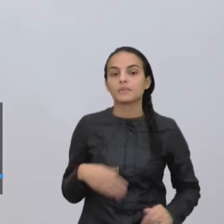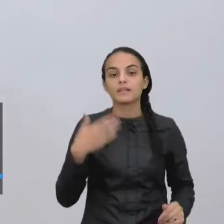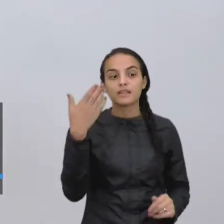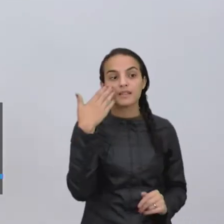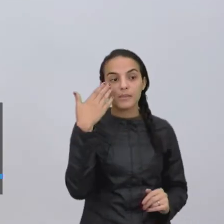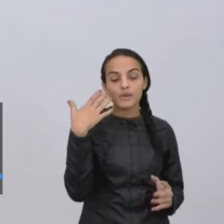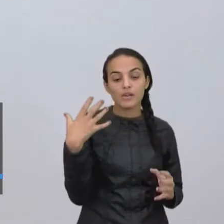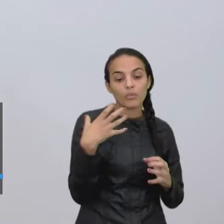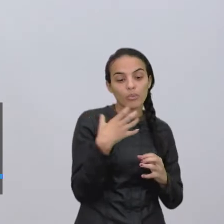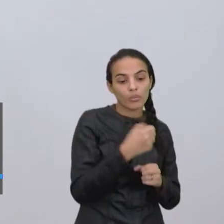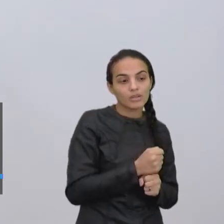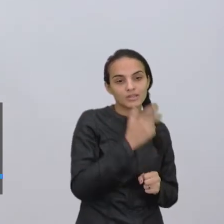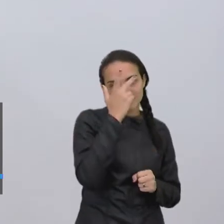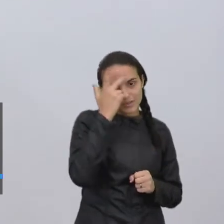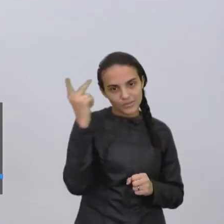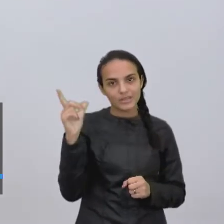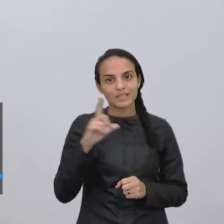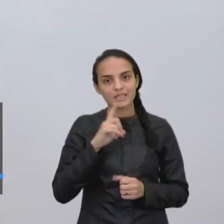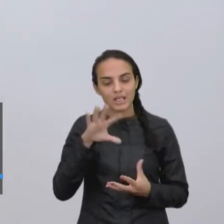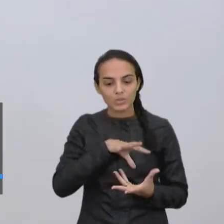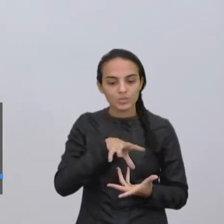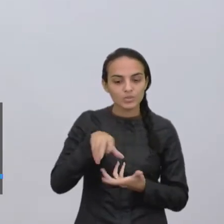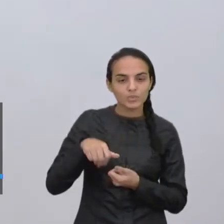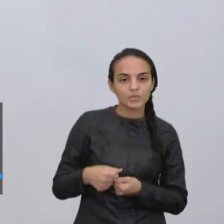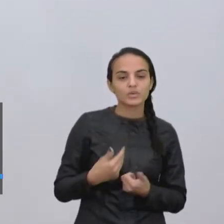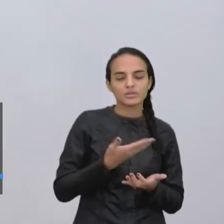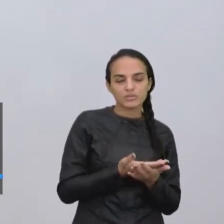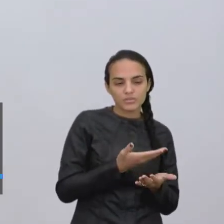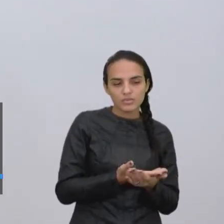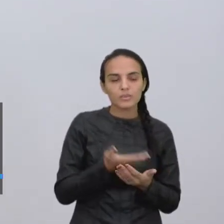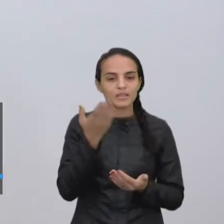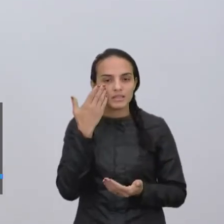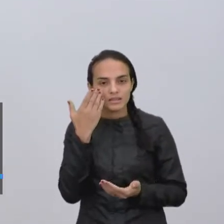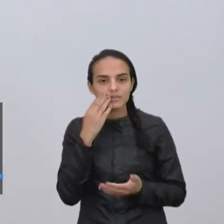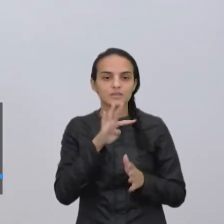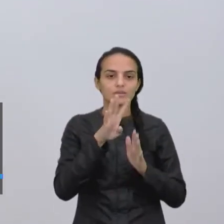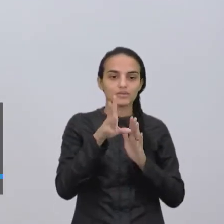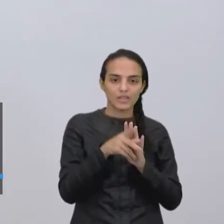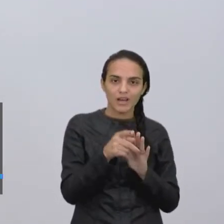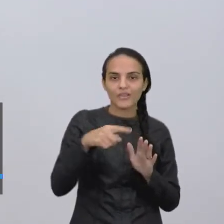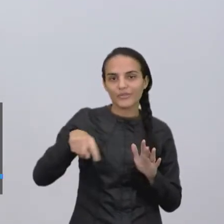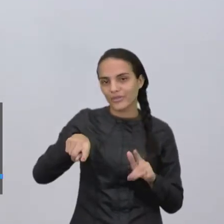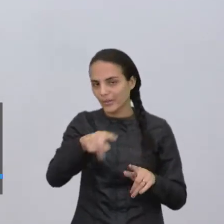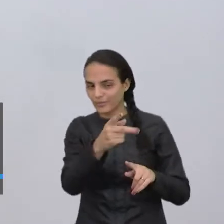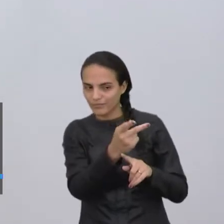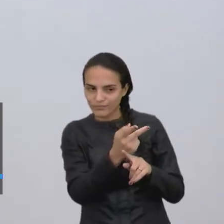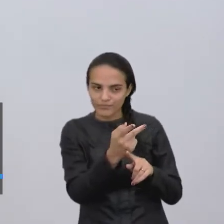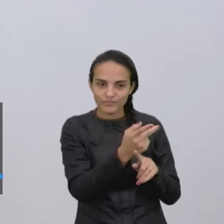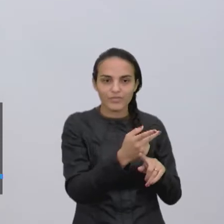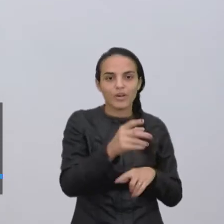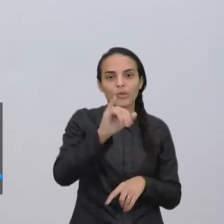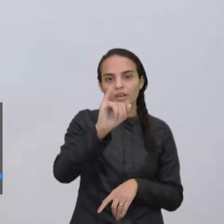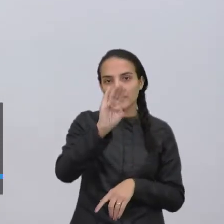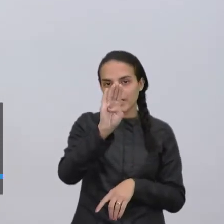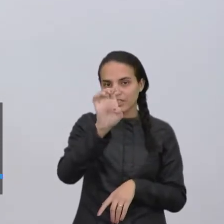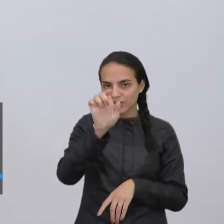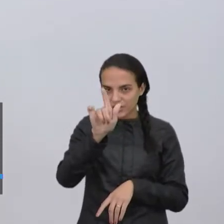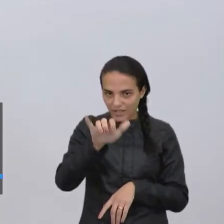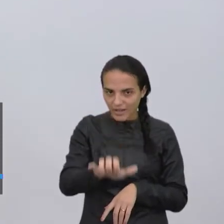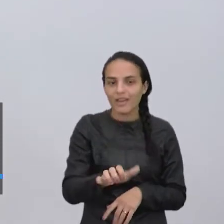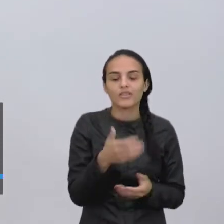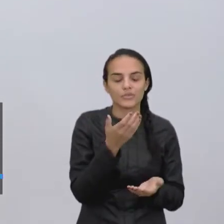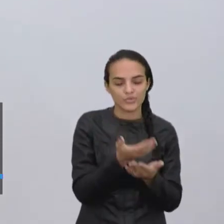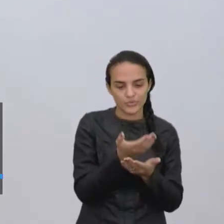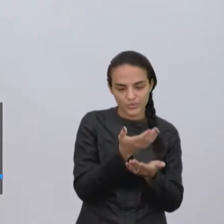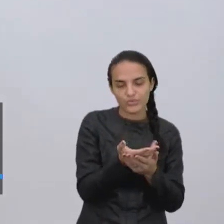quantas pessoas existem no mundo, quantas estudam, para saber tudo aquilo, a gente faz um censo. Então existe o IBGE faz muito esse estudo do